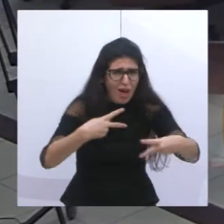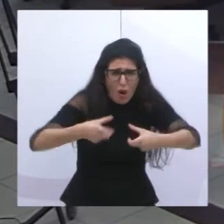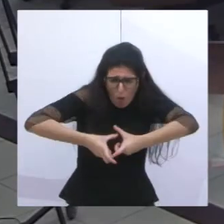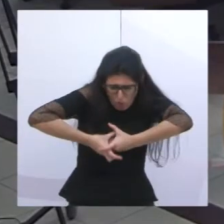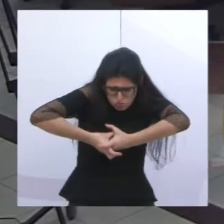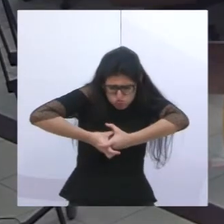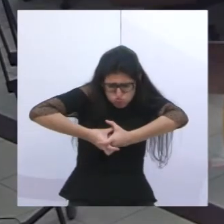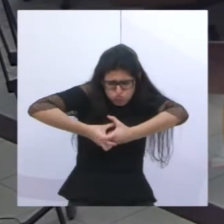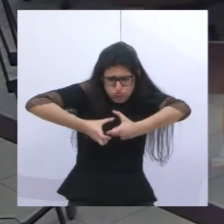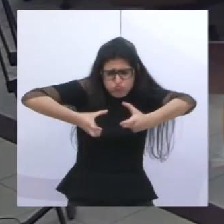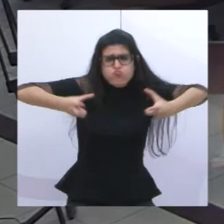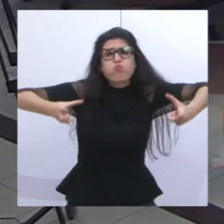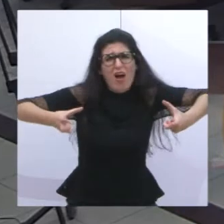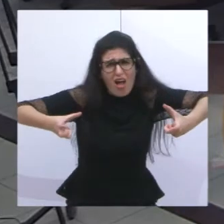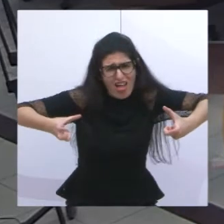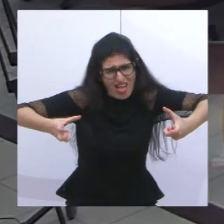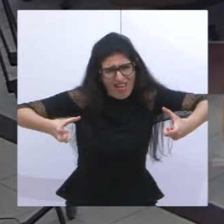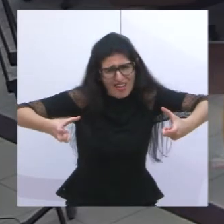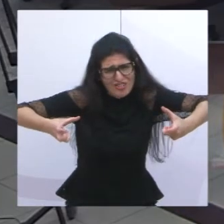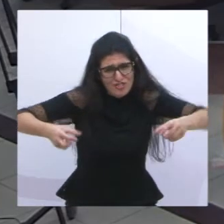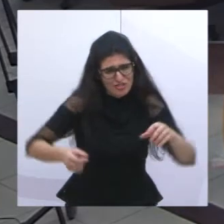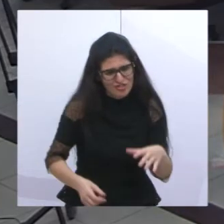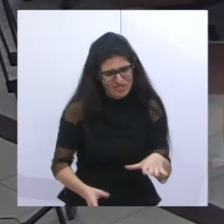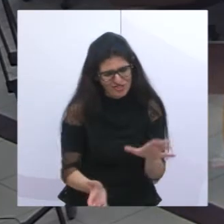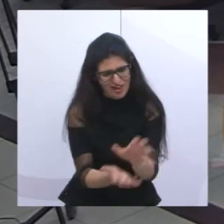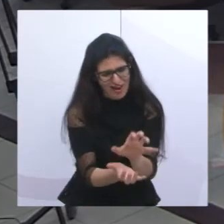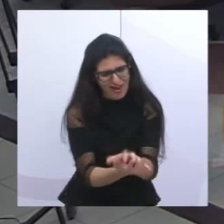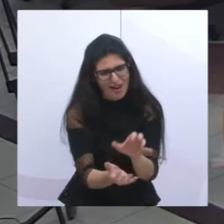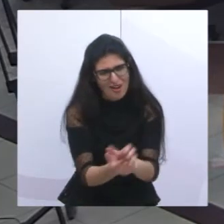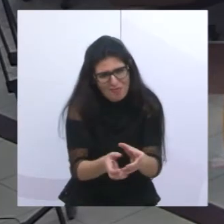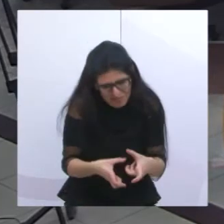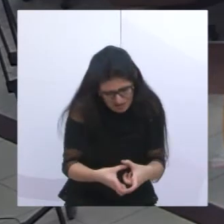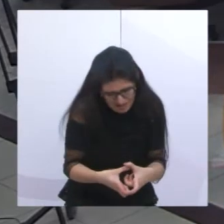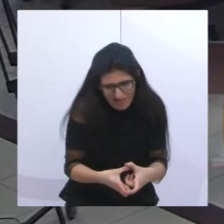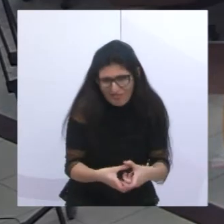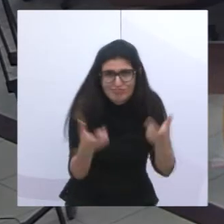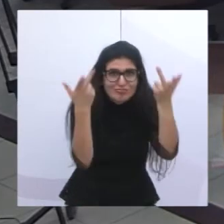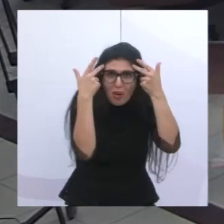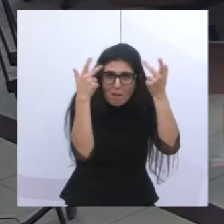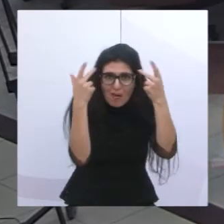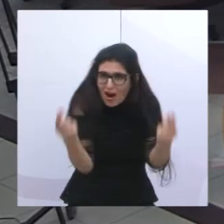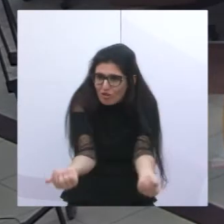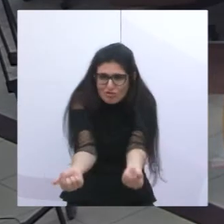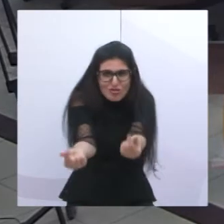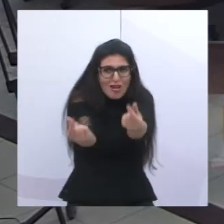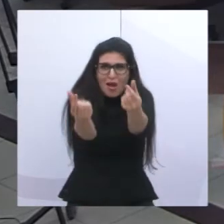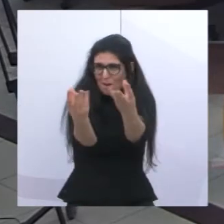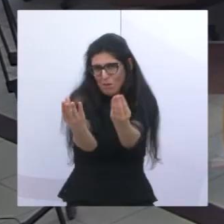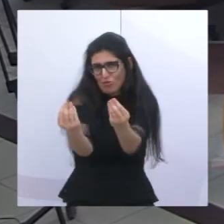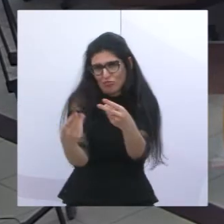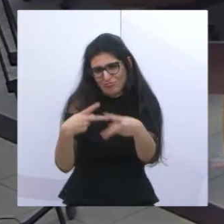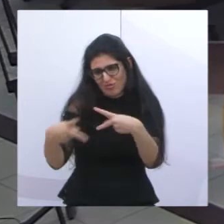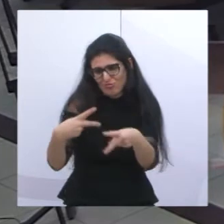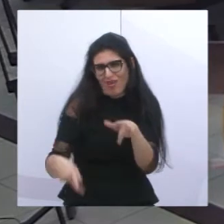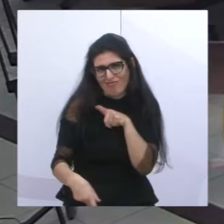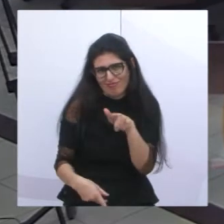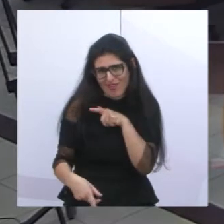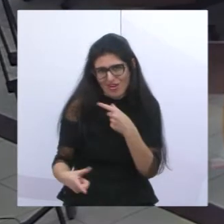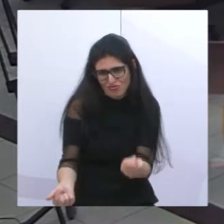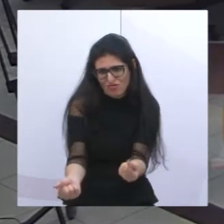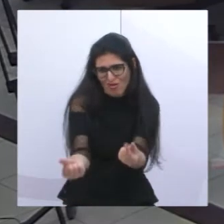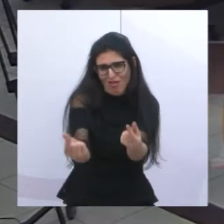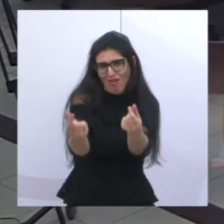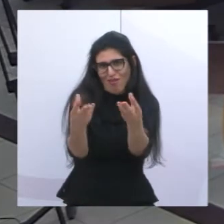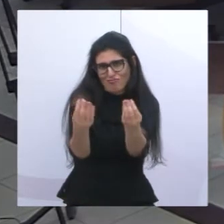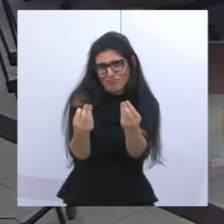nossa. Então, é natural que o valor seja isso. Pois não, vereador? Só uma parte, vereador Arilton. Eu não poderia